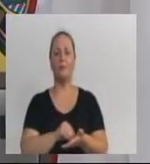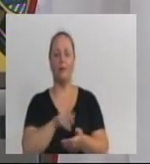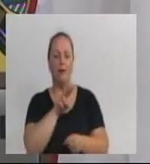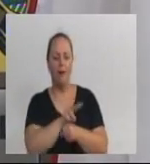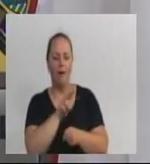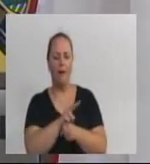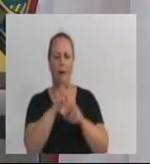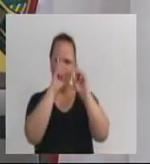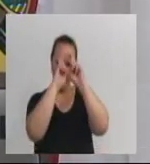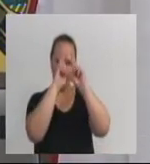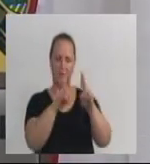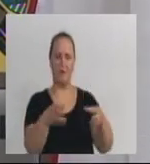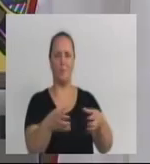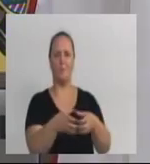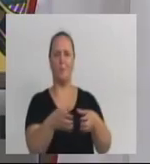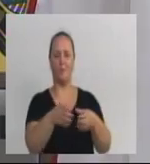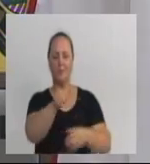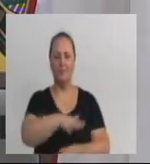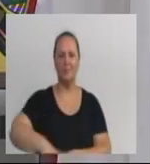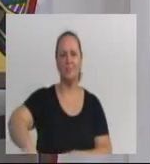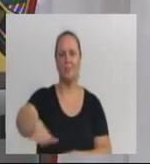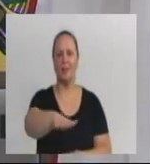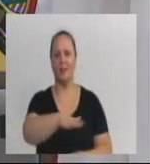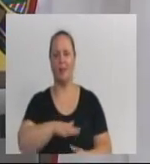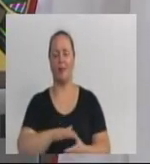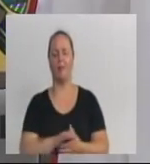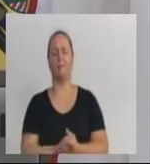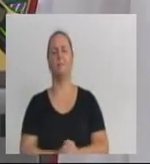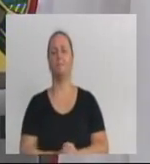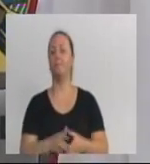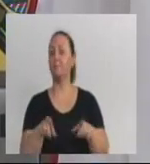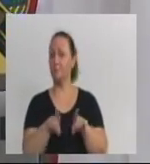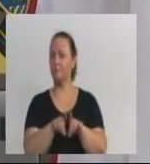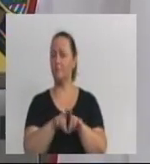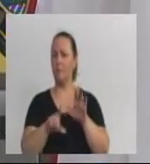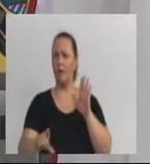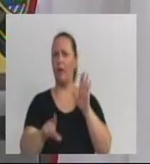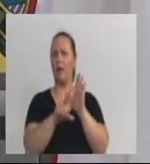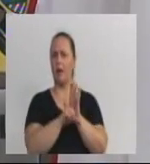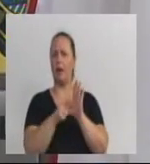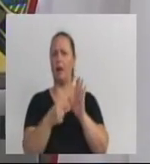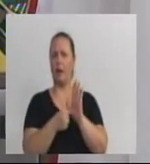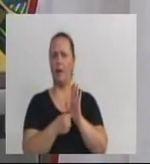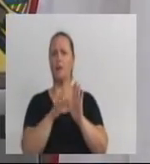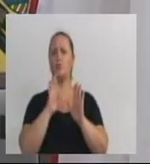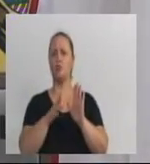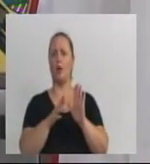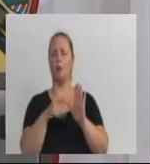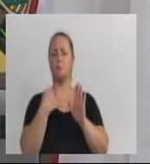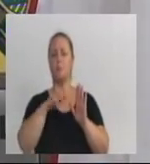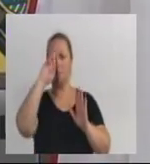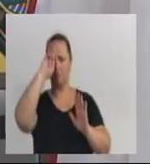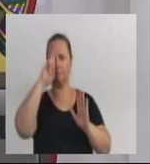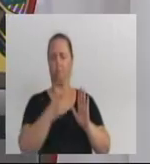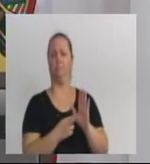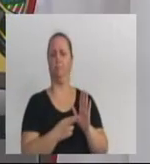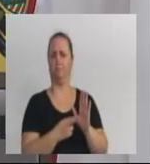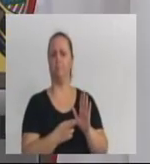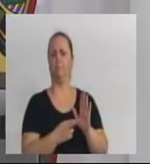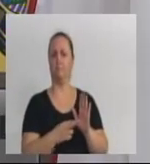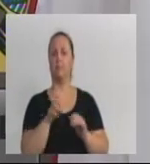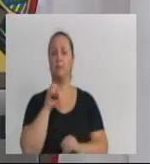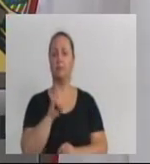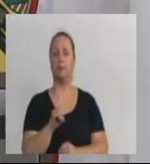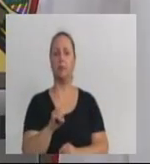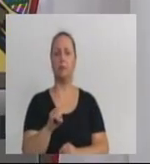concluo dizendo que a própria legislação já prevê a saída de qualquer partido. Quando você não tem espaço, você não é